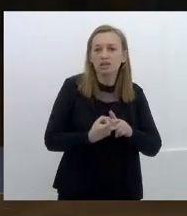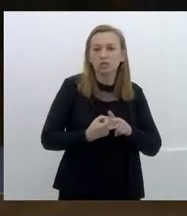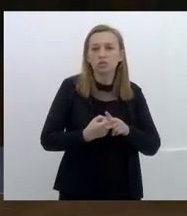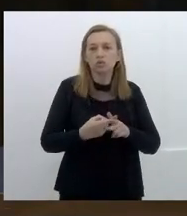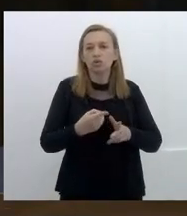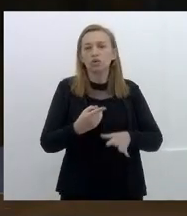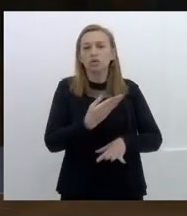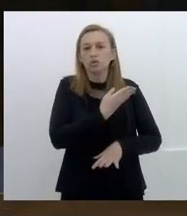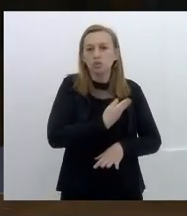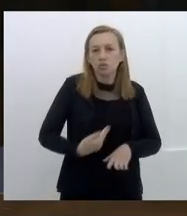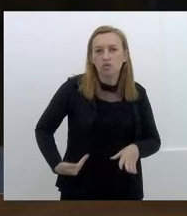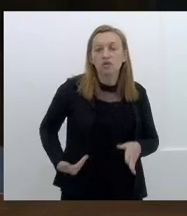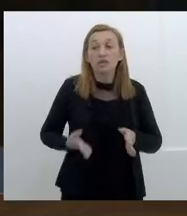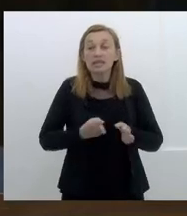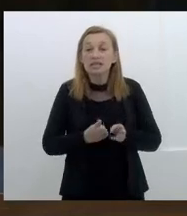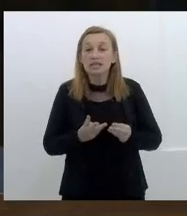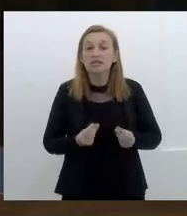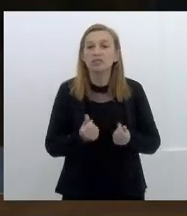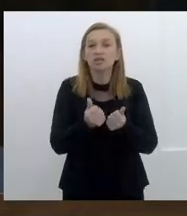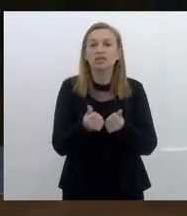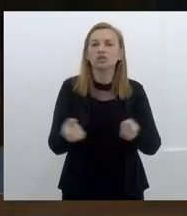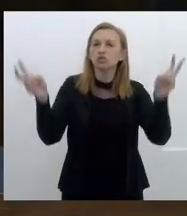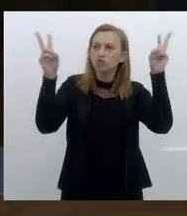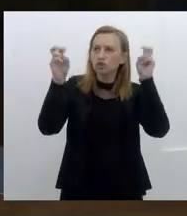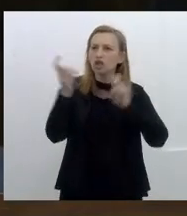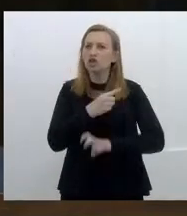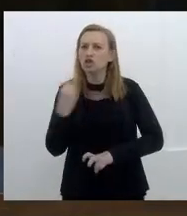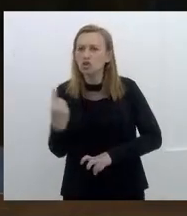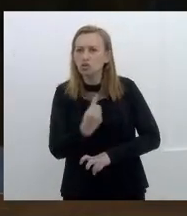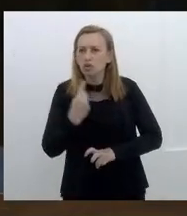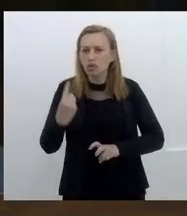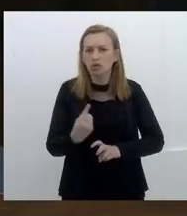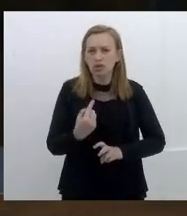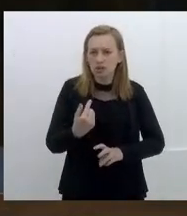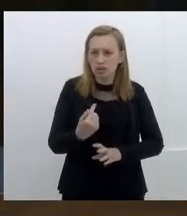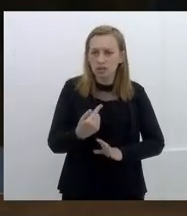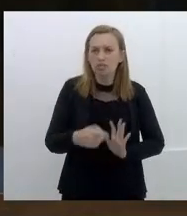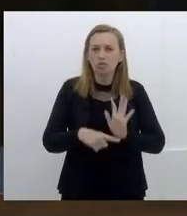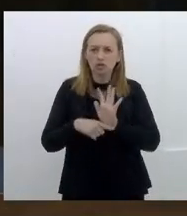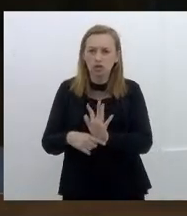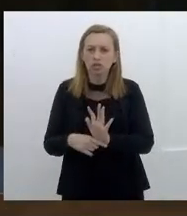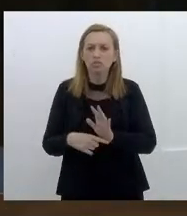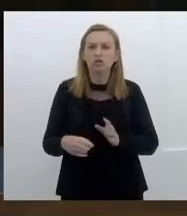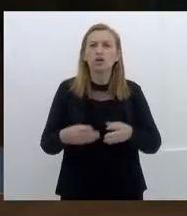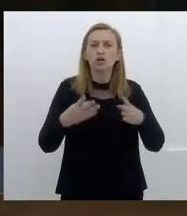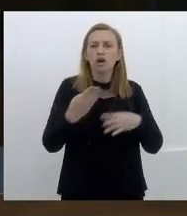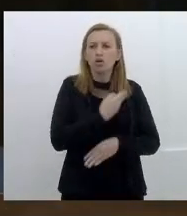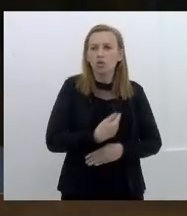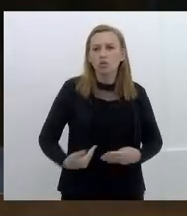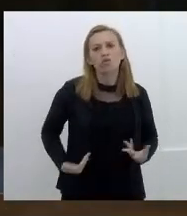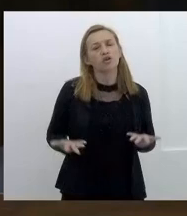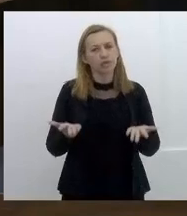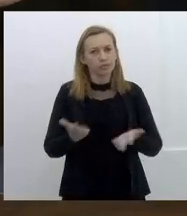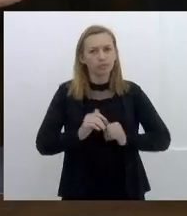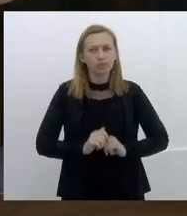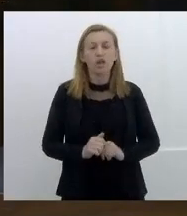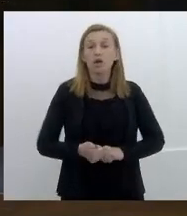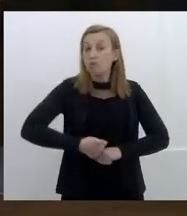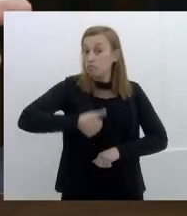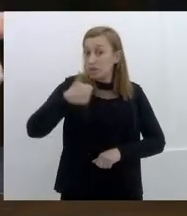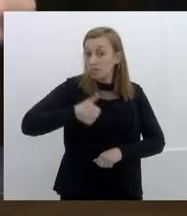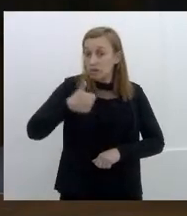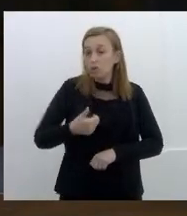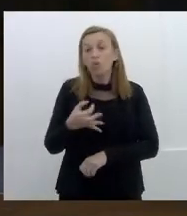sensibilizando o governo de um tema que nós levamos ao governo fruto da interlocução com as categorias e venha a